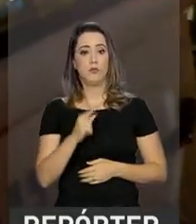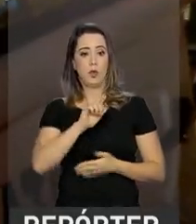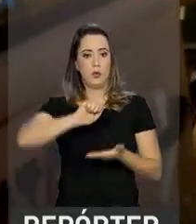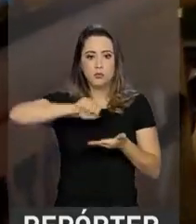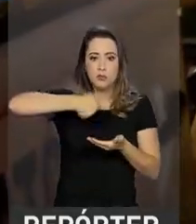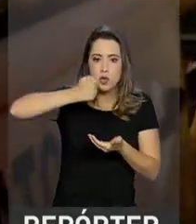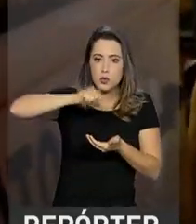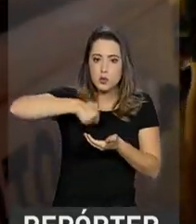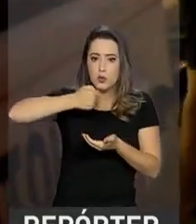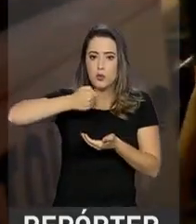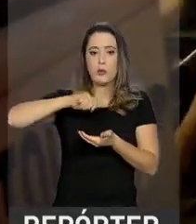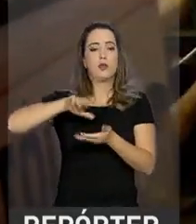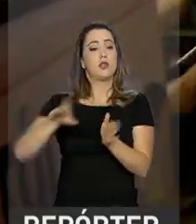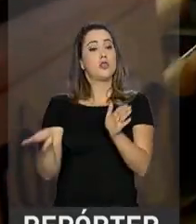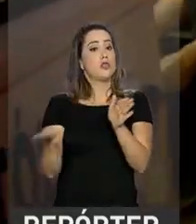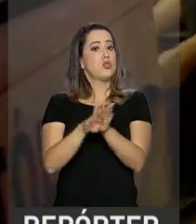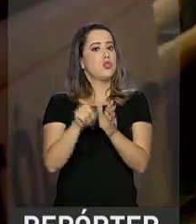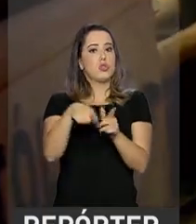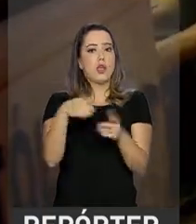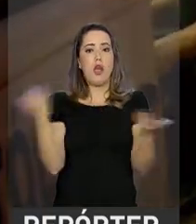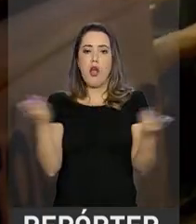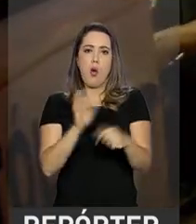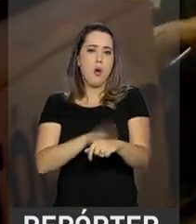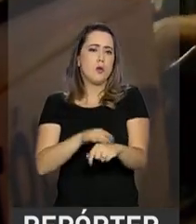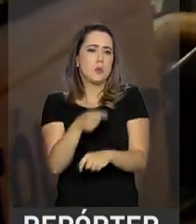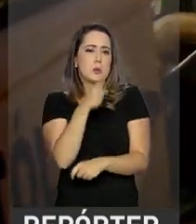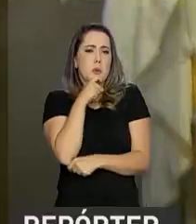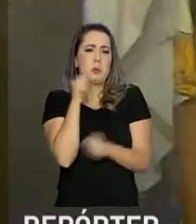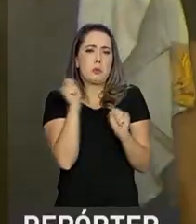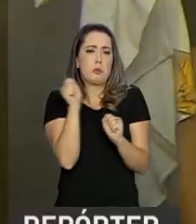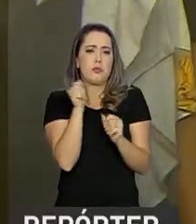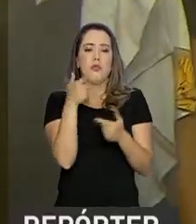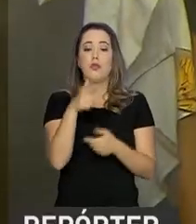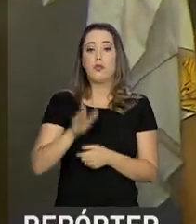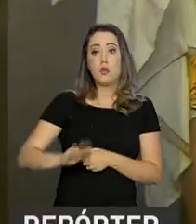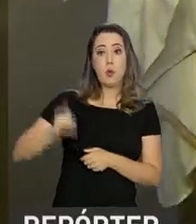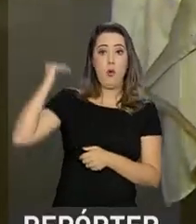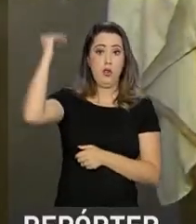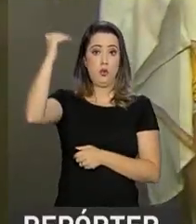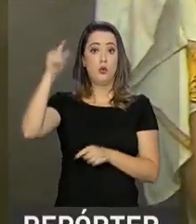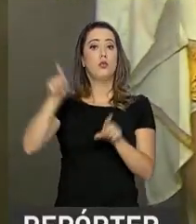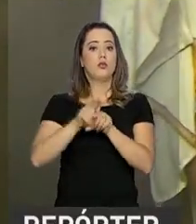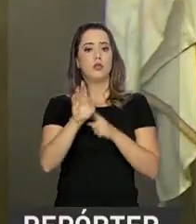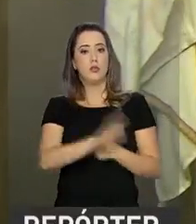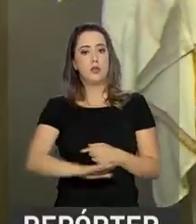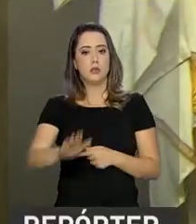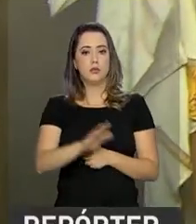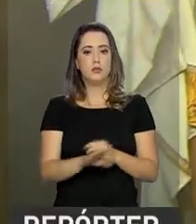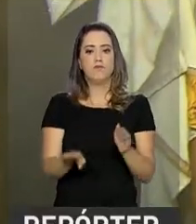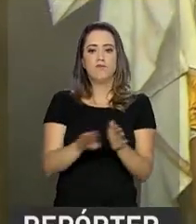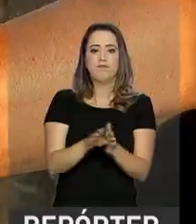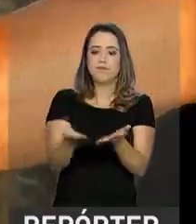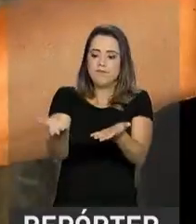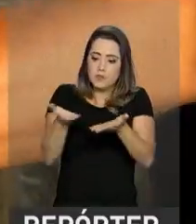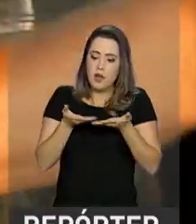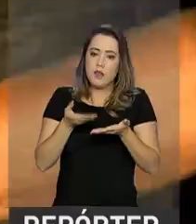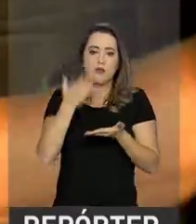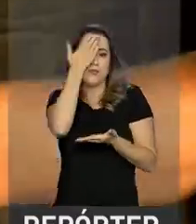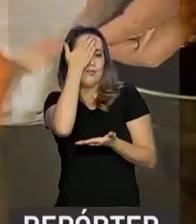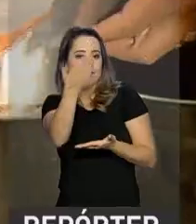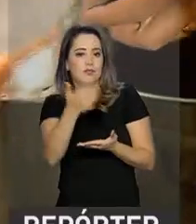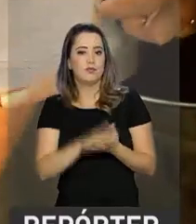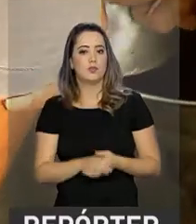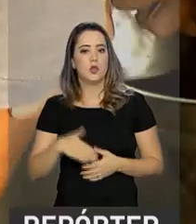nas noites frias dessa época do ano, adultos e crianças se aproximam e recebem com gratidão. Eu gosto da